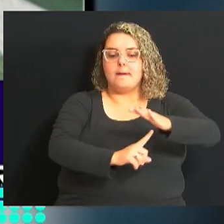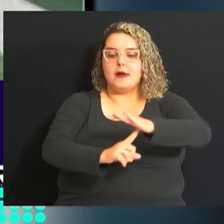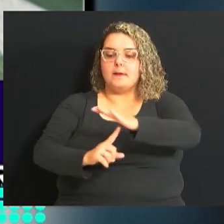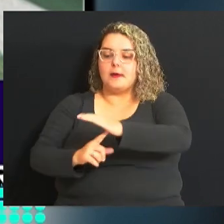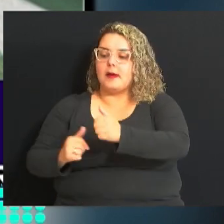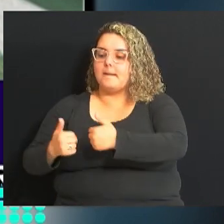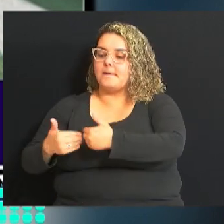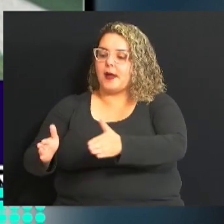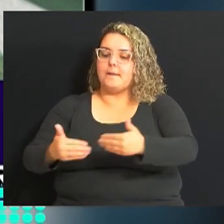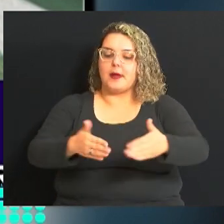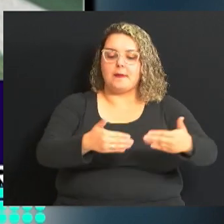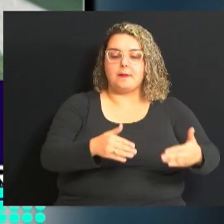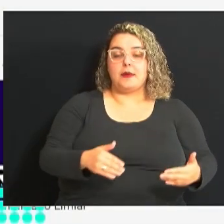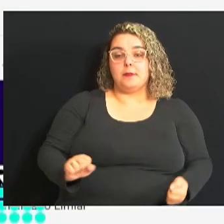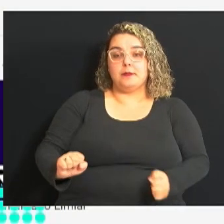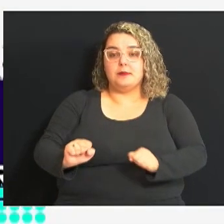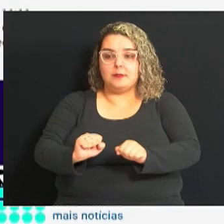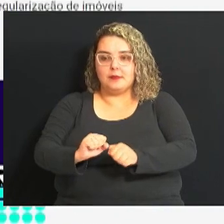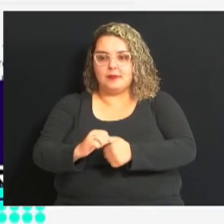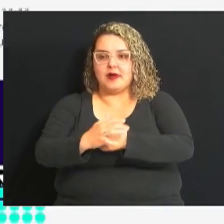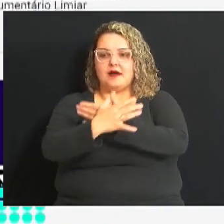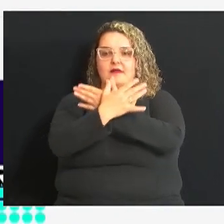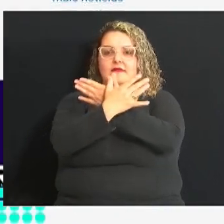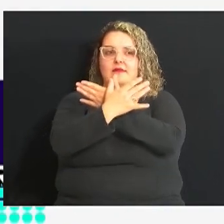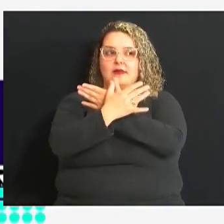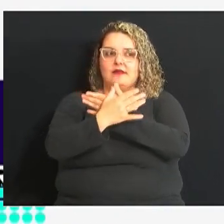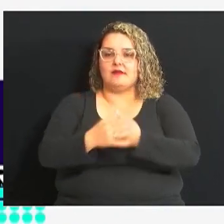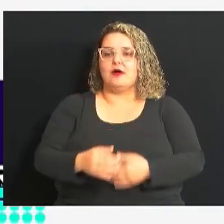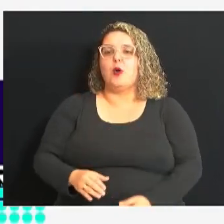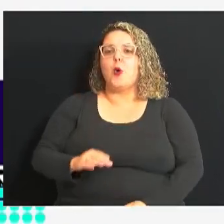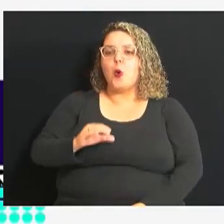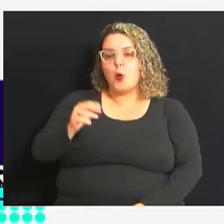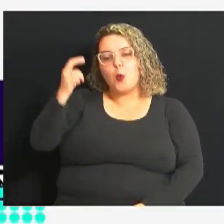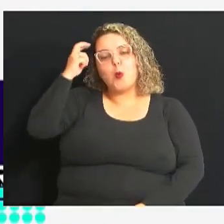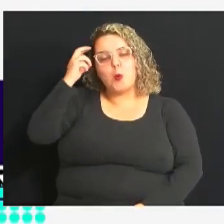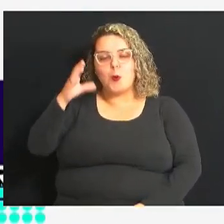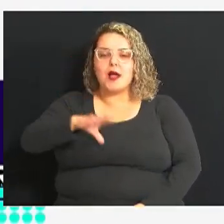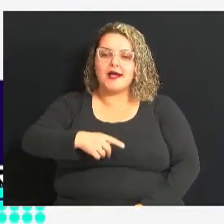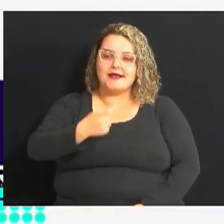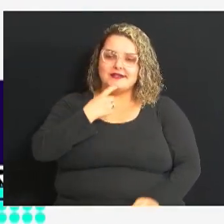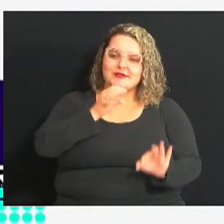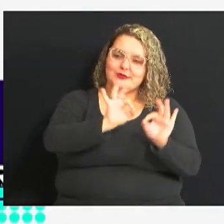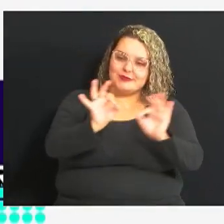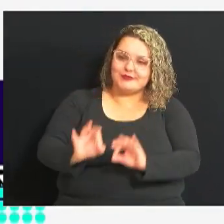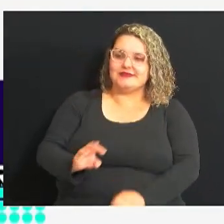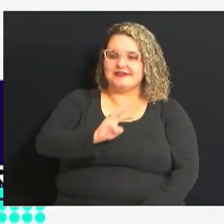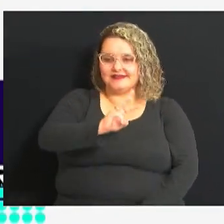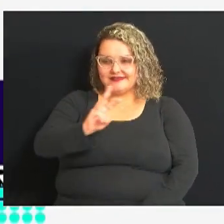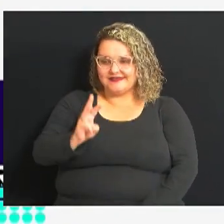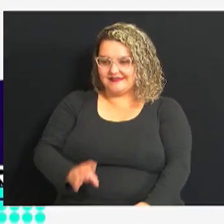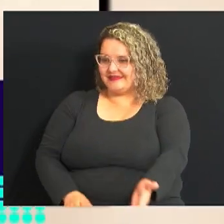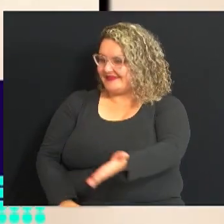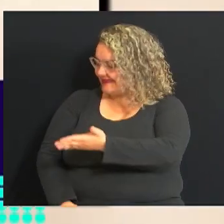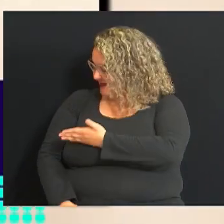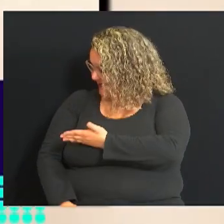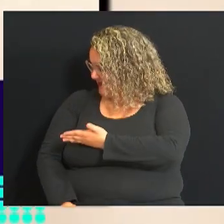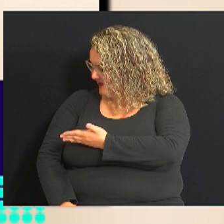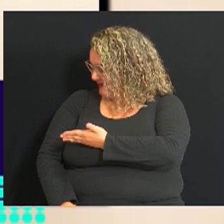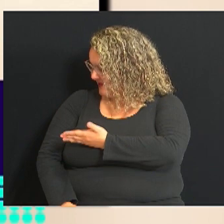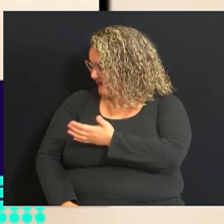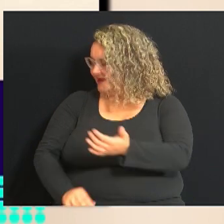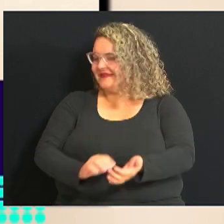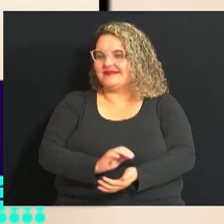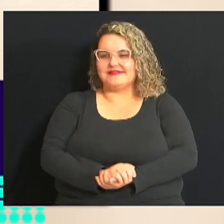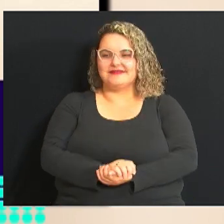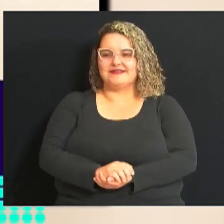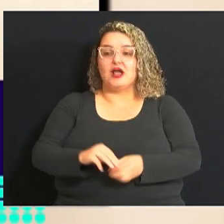Instituto Pavão Cultural em Campinas. A programação completa você confere no site da Prefeitura. O Museu